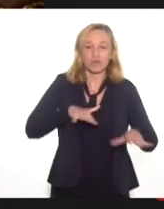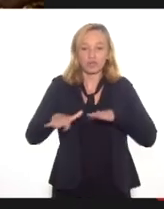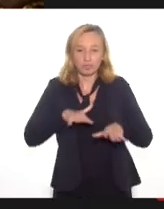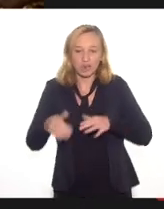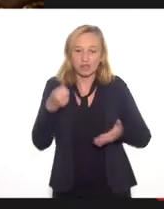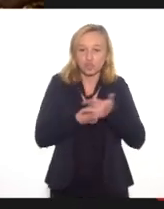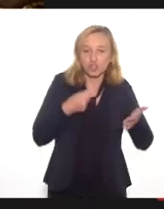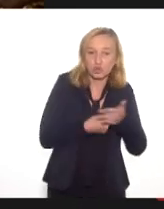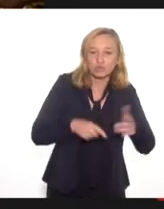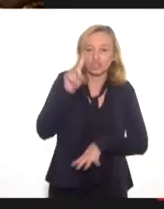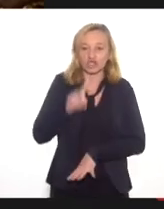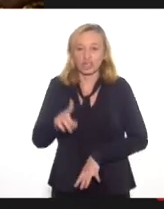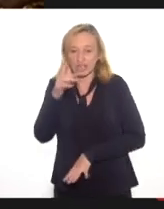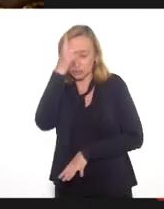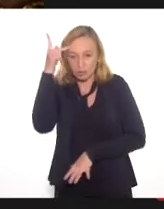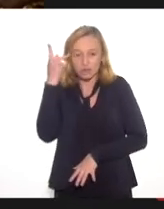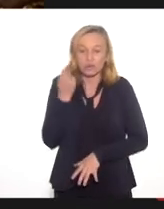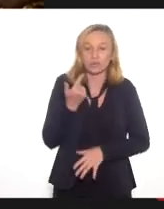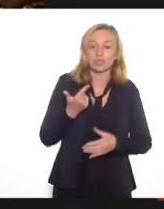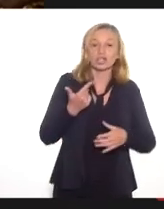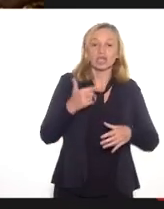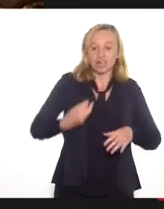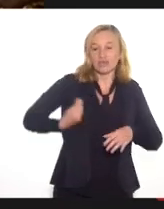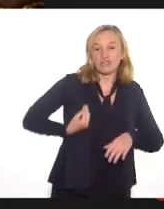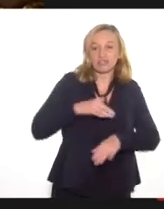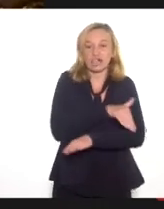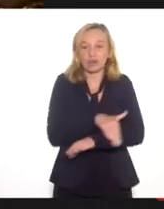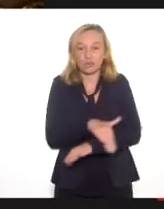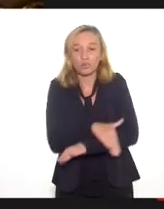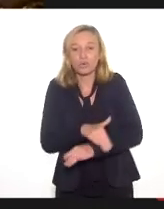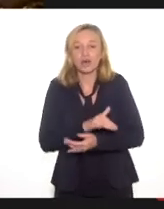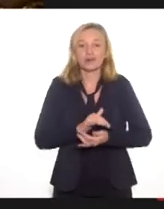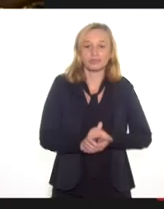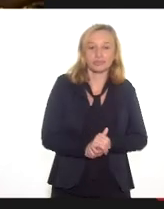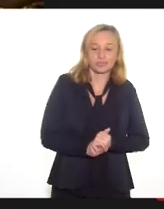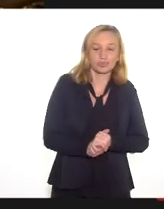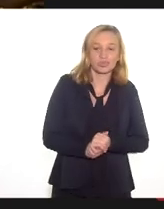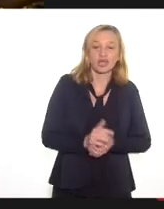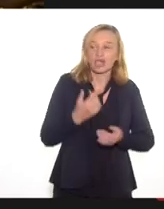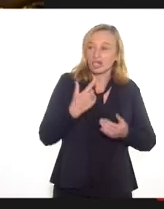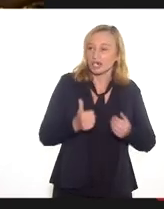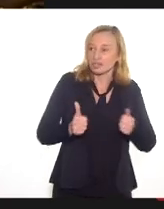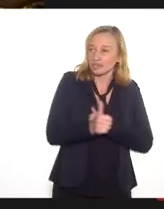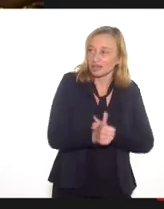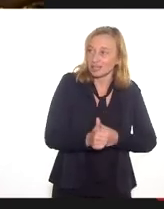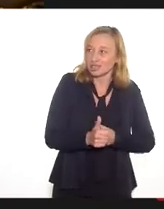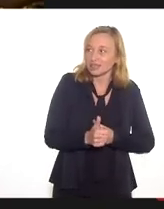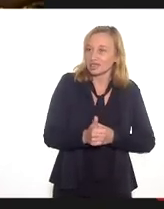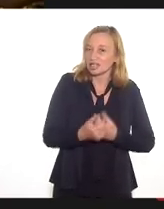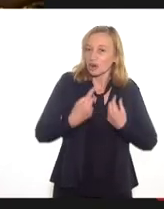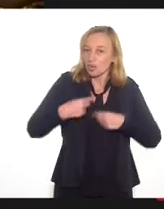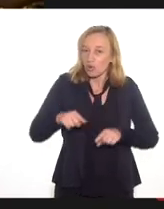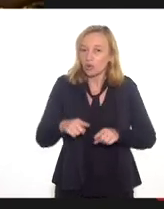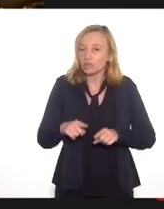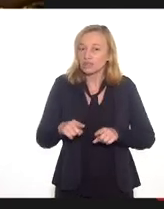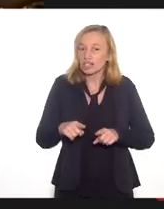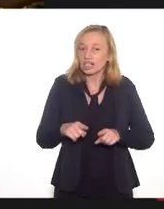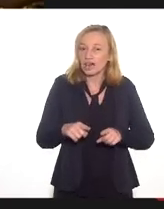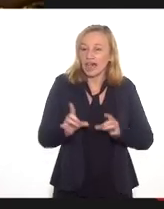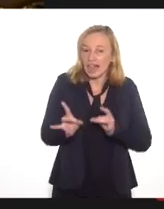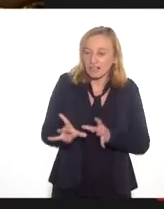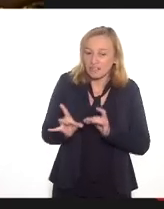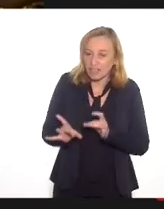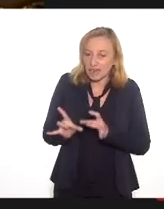de Lutas por Direitos das Pessoas em Situação de Rua a Frente Nacional contra a Privatização